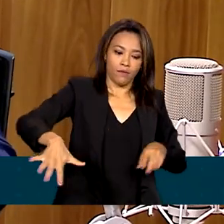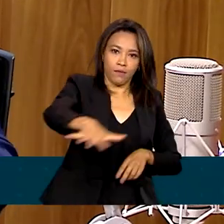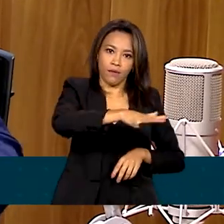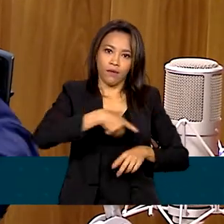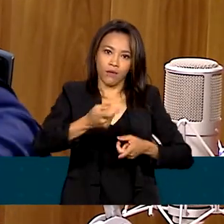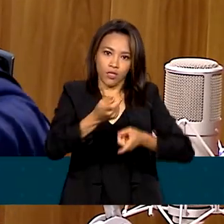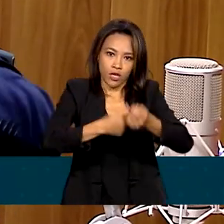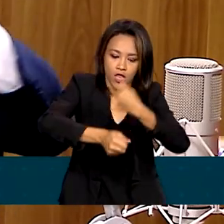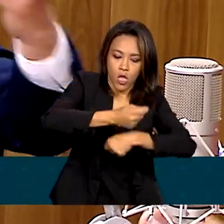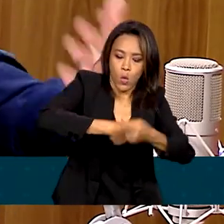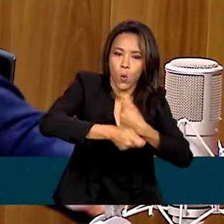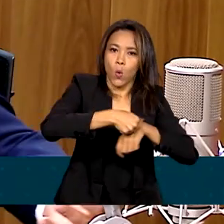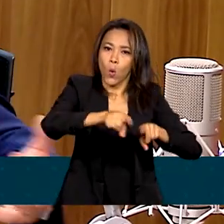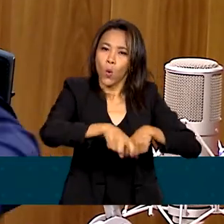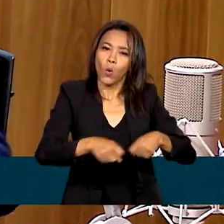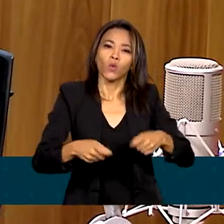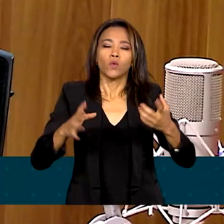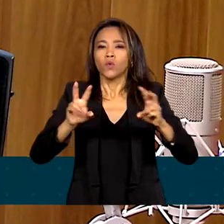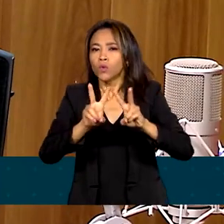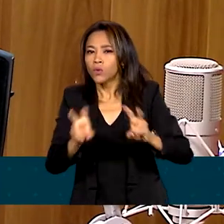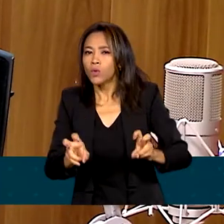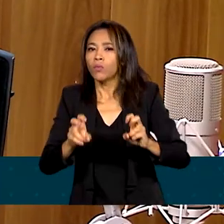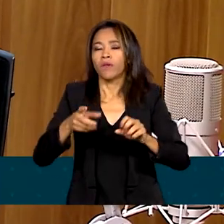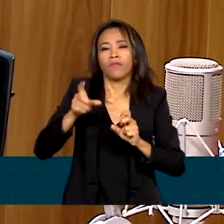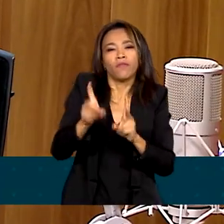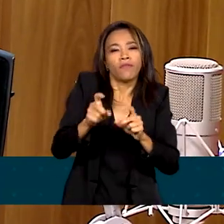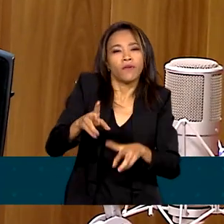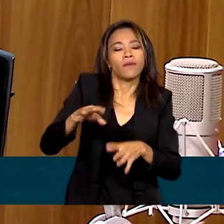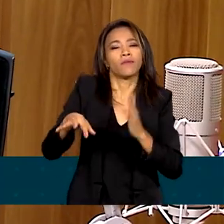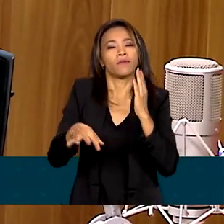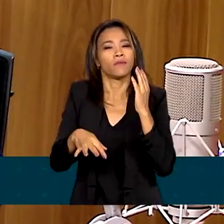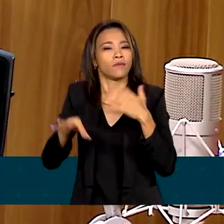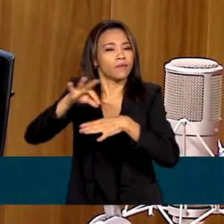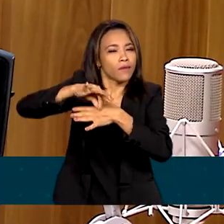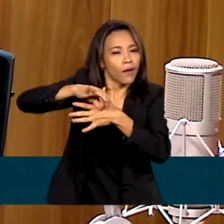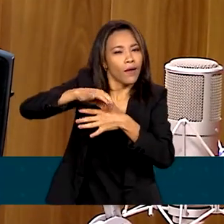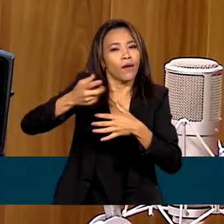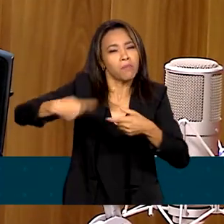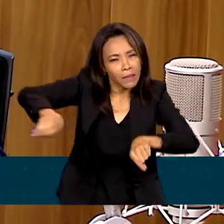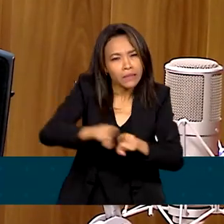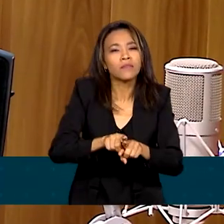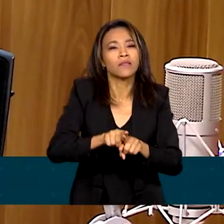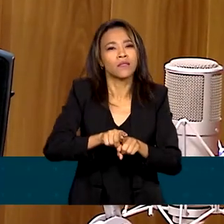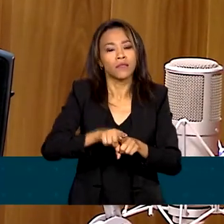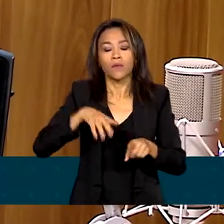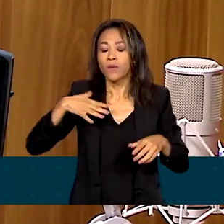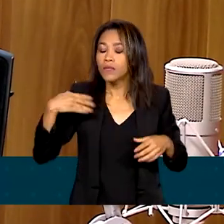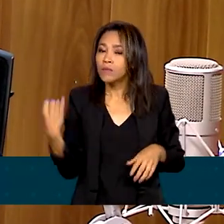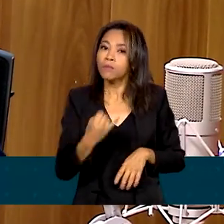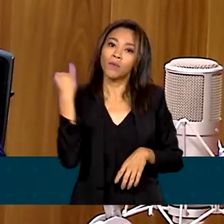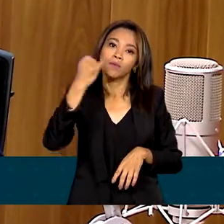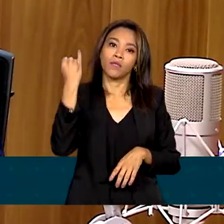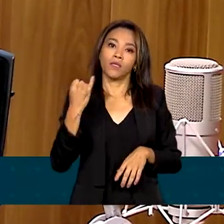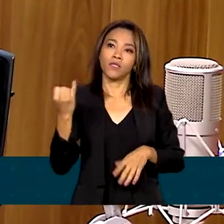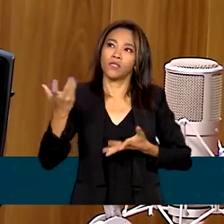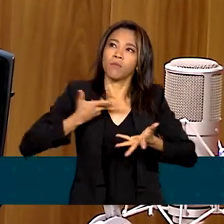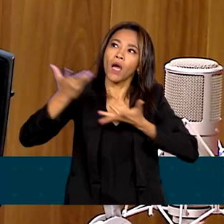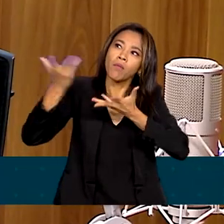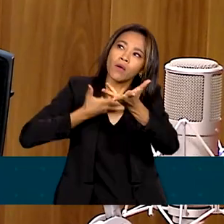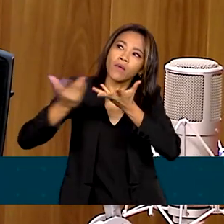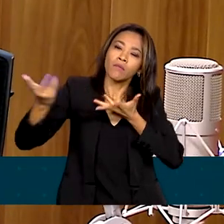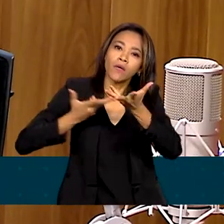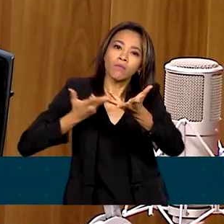novos frigoríficos, ampliações de parcerias. Então, é importantíssima essa relação do Brasil-China